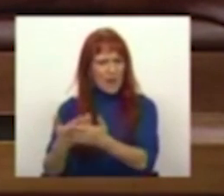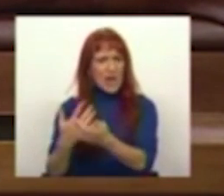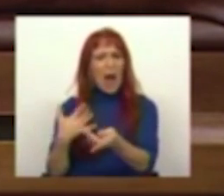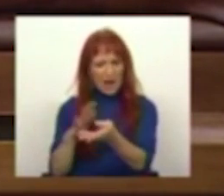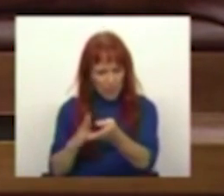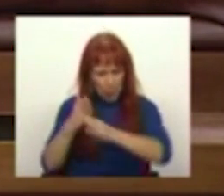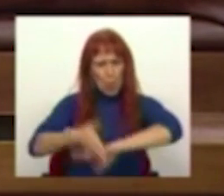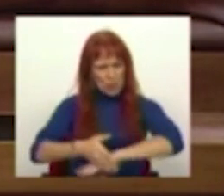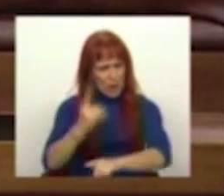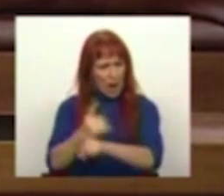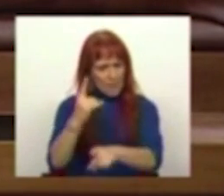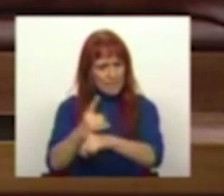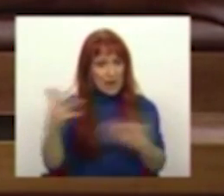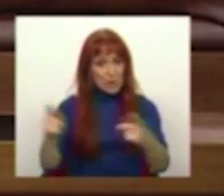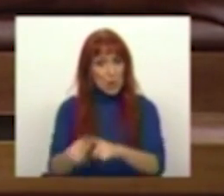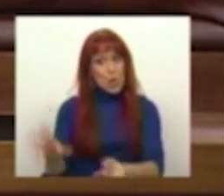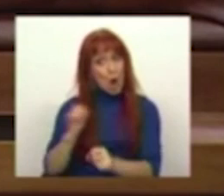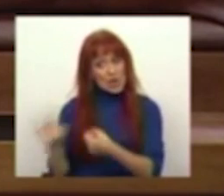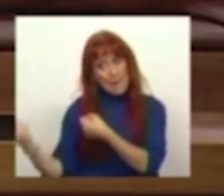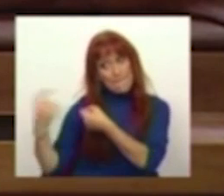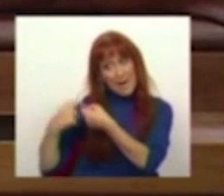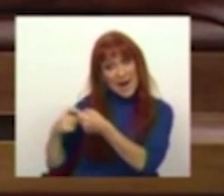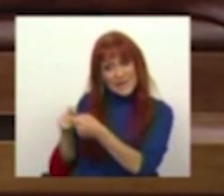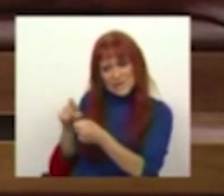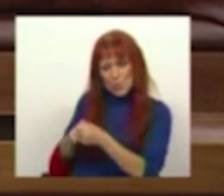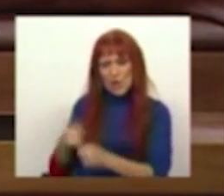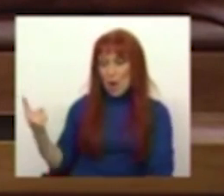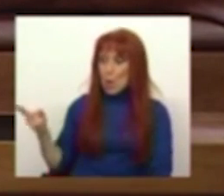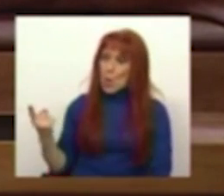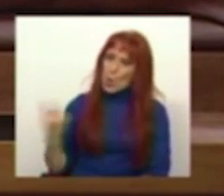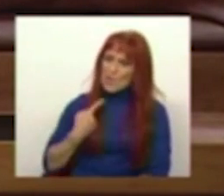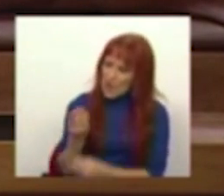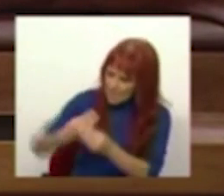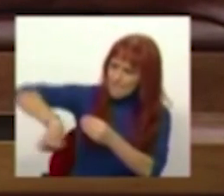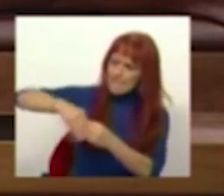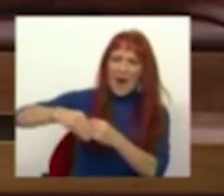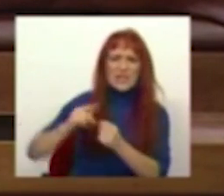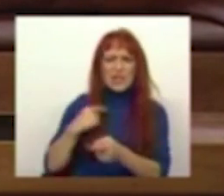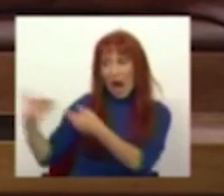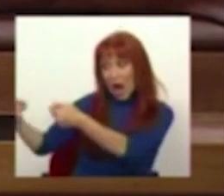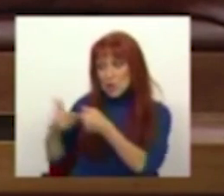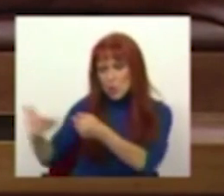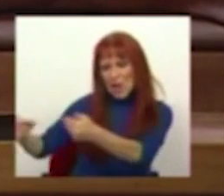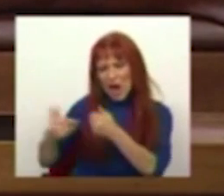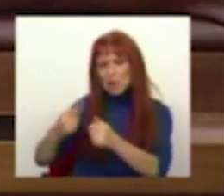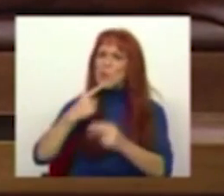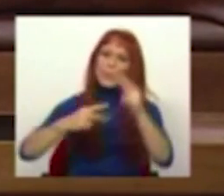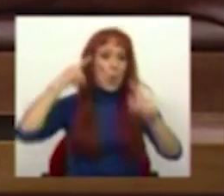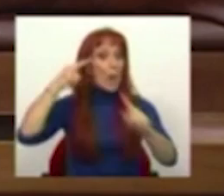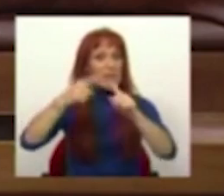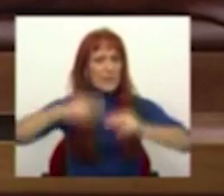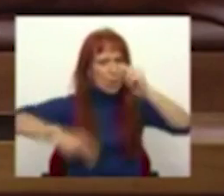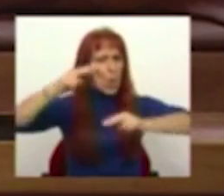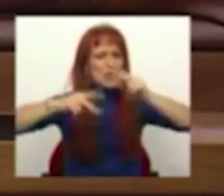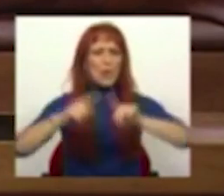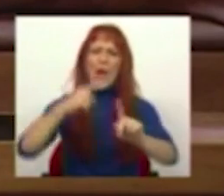queremos continuem a ser os nossos parceiros o dever acrescido de contribuírem de modo construtivo